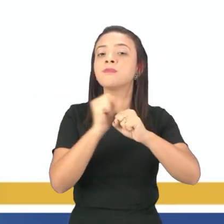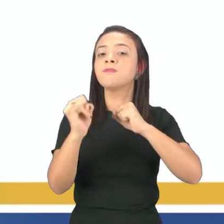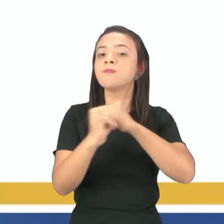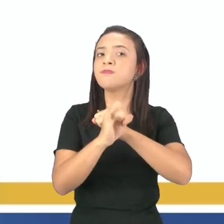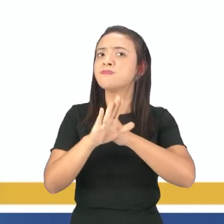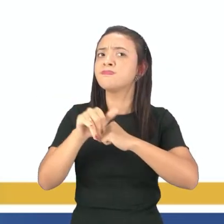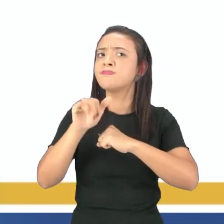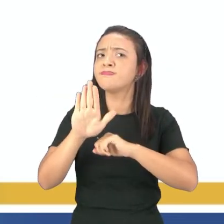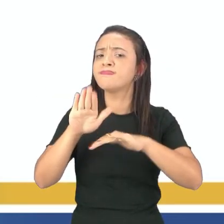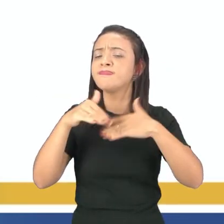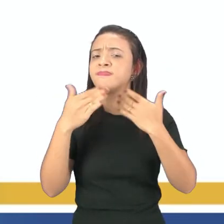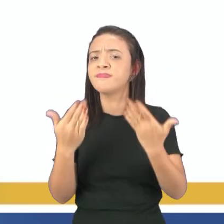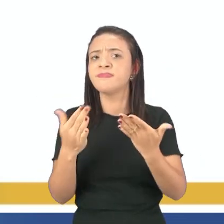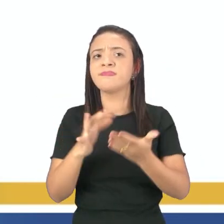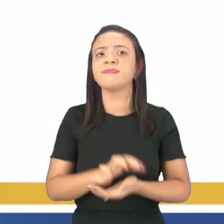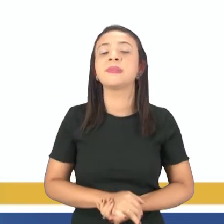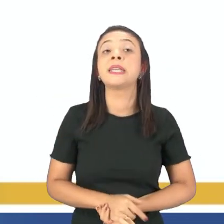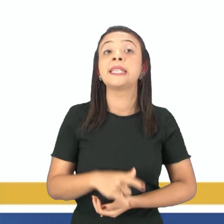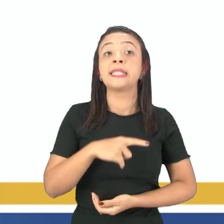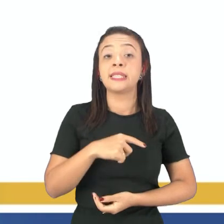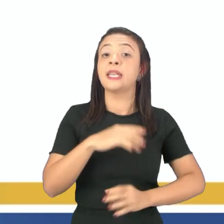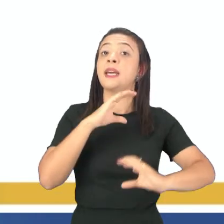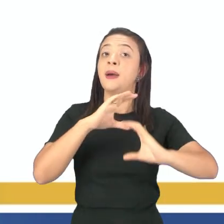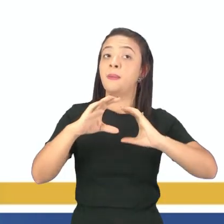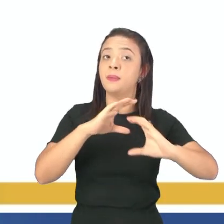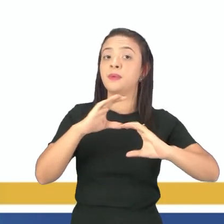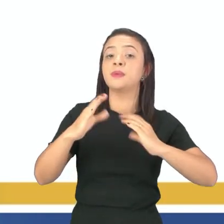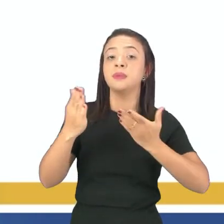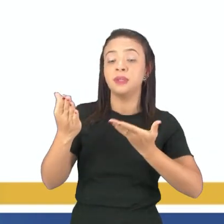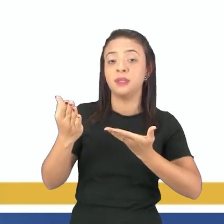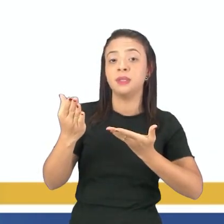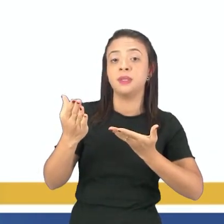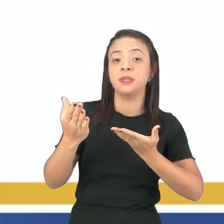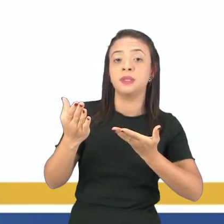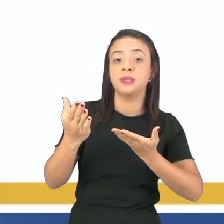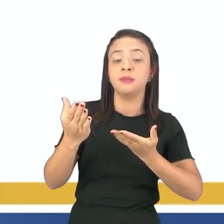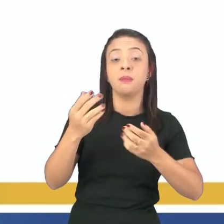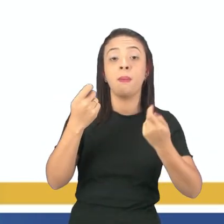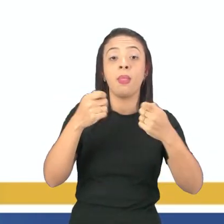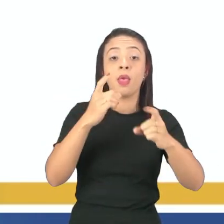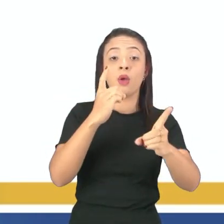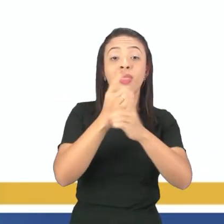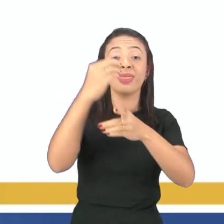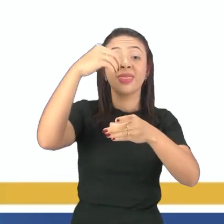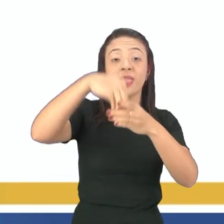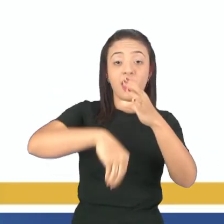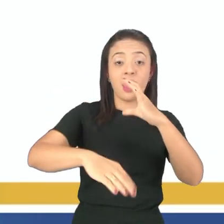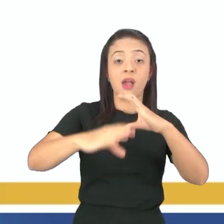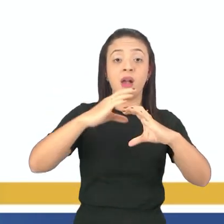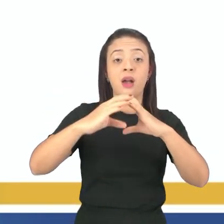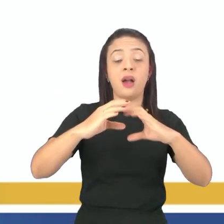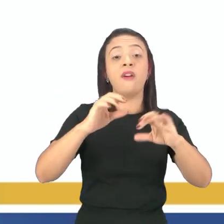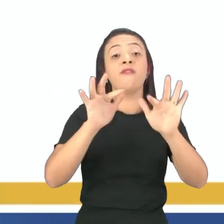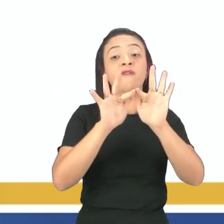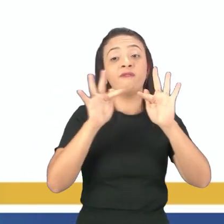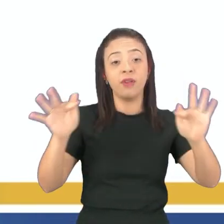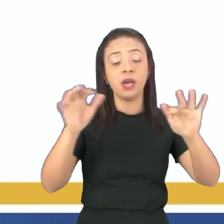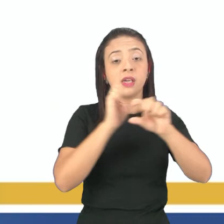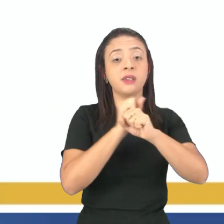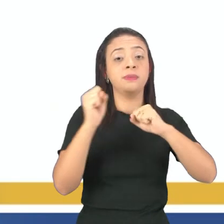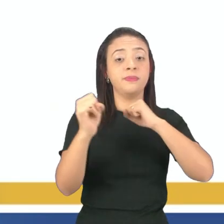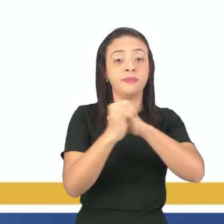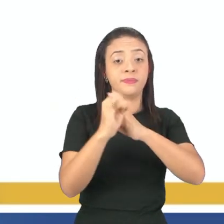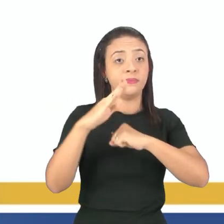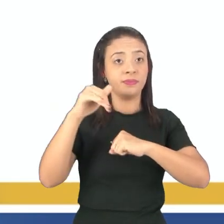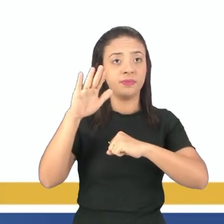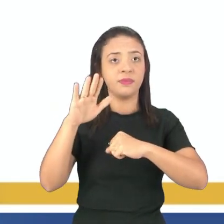forma superlativa. Então, a gente tem a música da Adele aí, vocês precisam encontrar dentro dessa música essa frase no superlativo. A